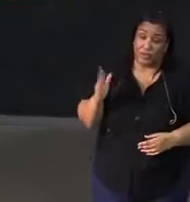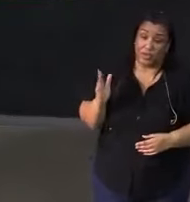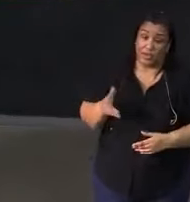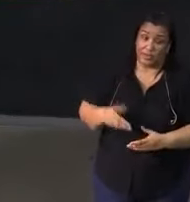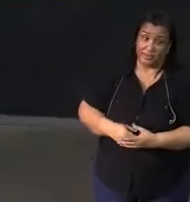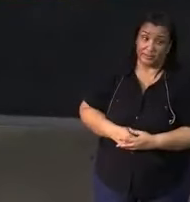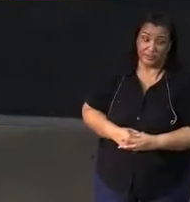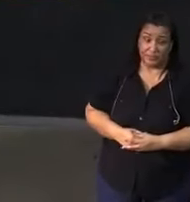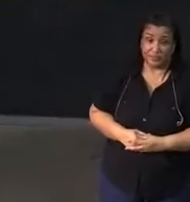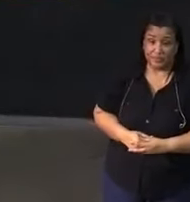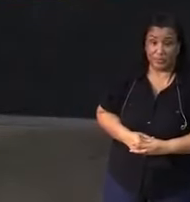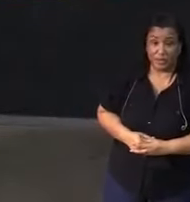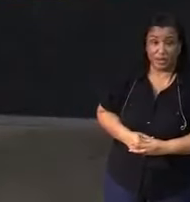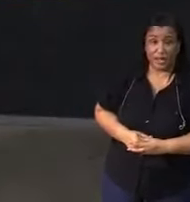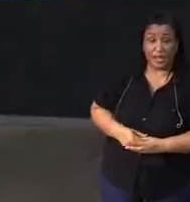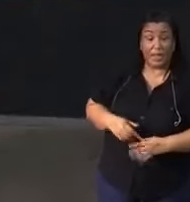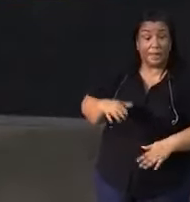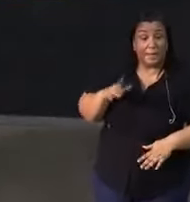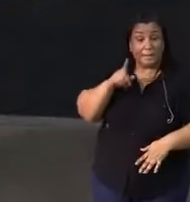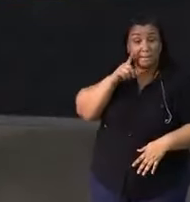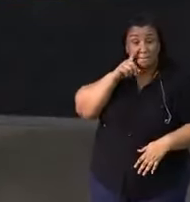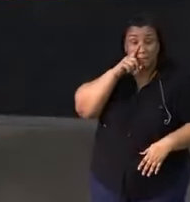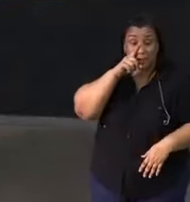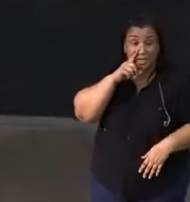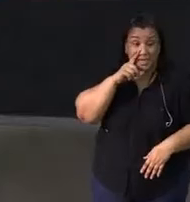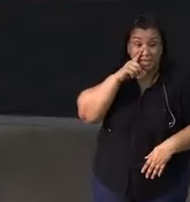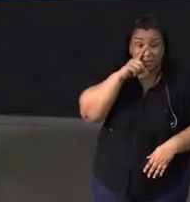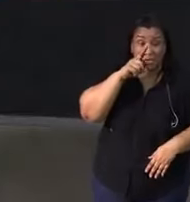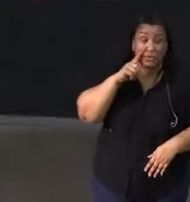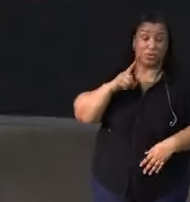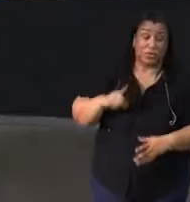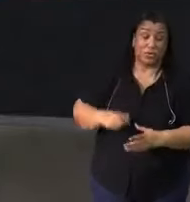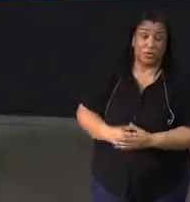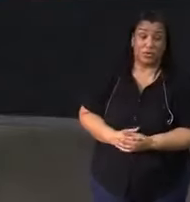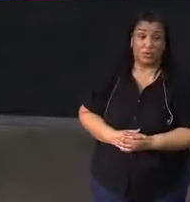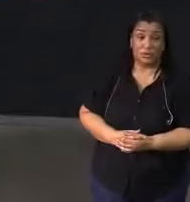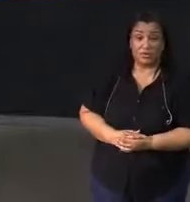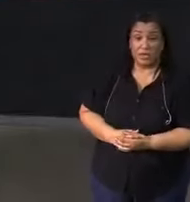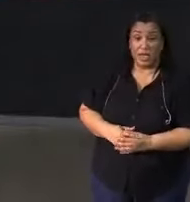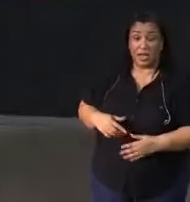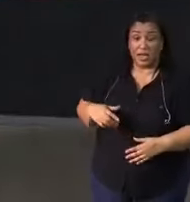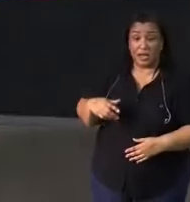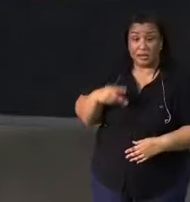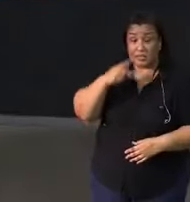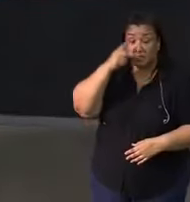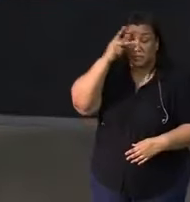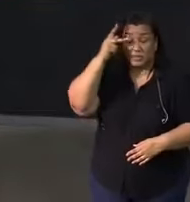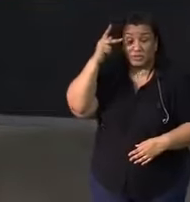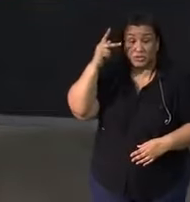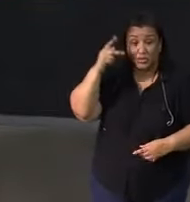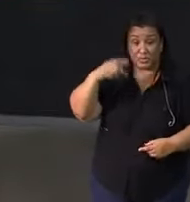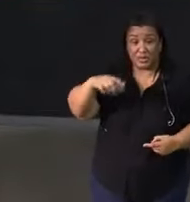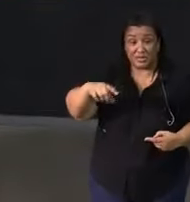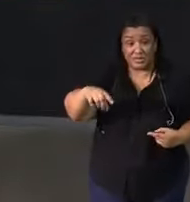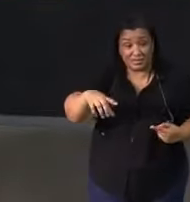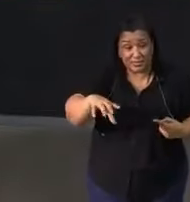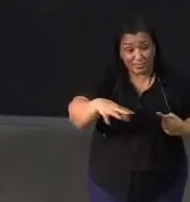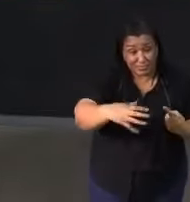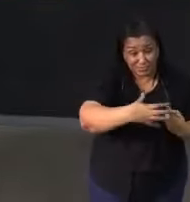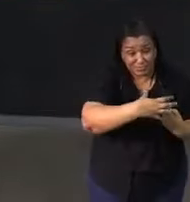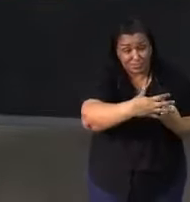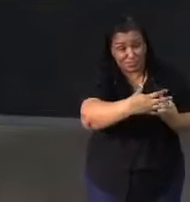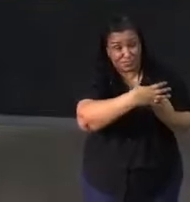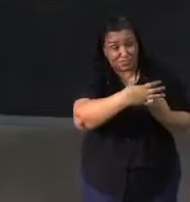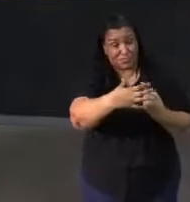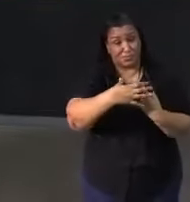falei sobre isso, irmão, como é perigoso esse senso crítico exacerbado, porque só critica quem acha que é melhor.